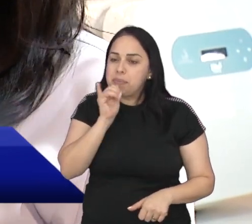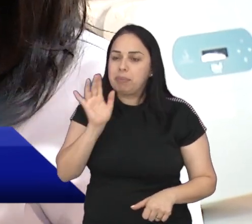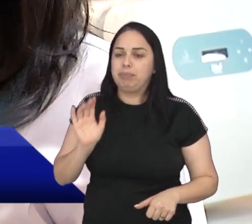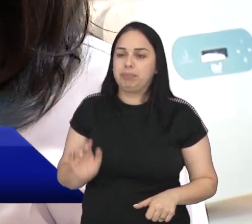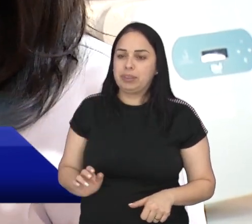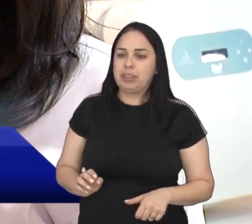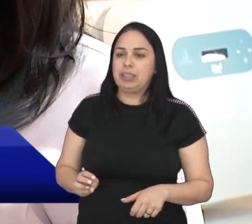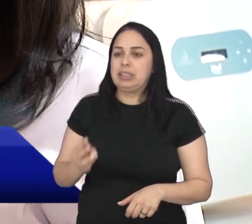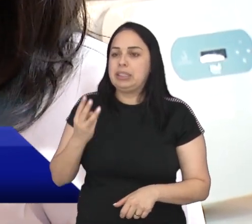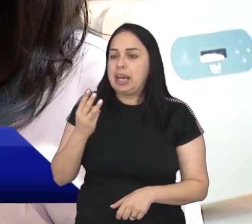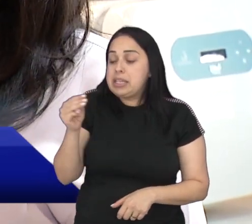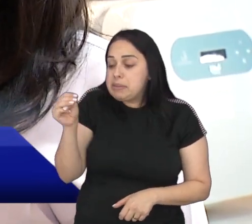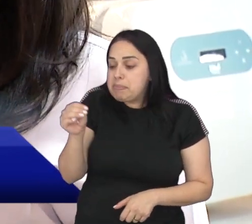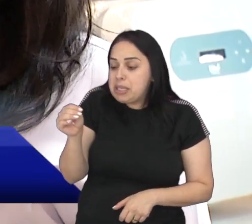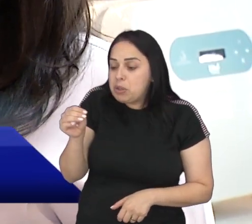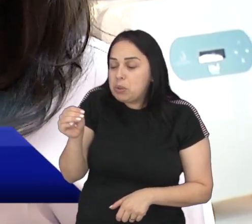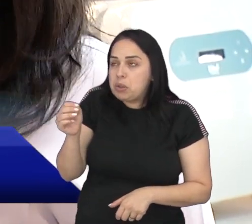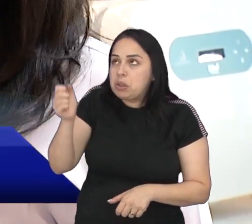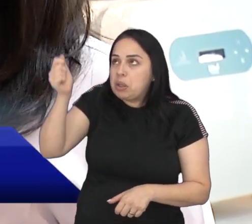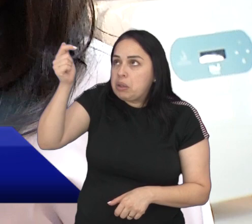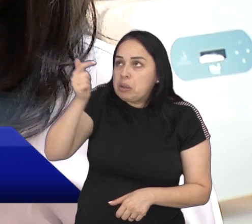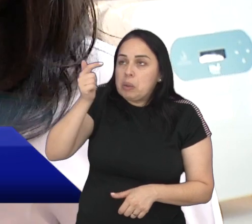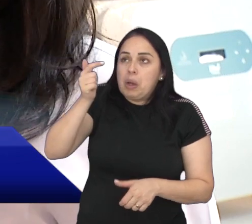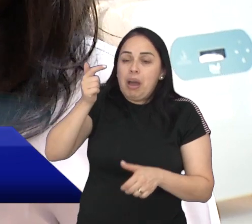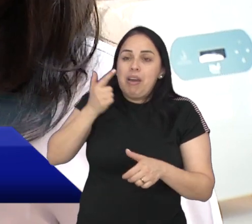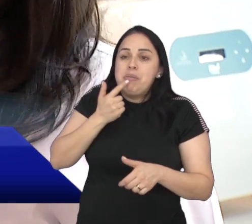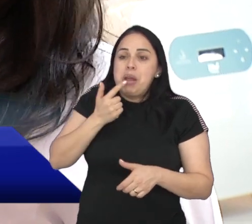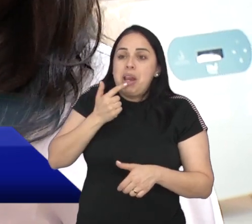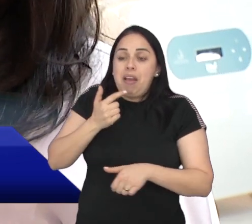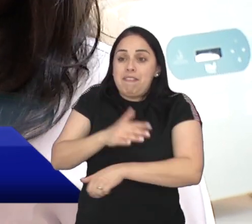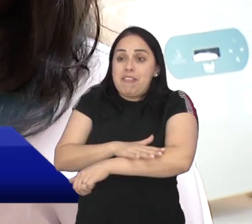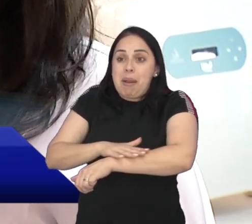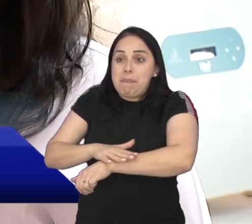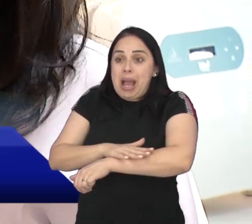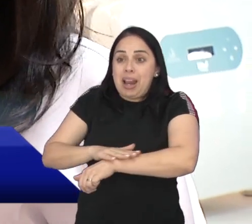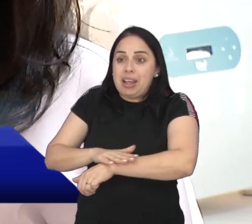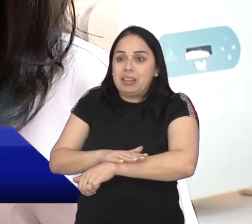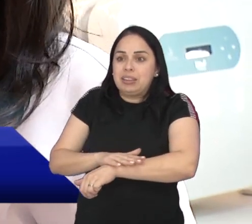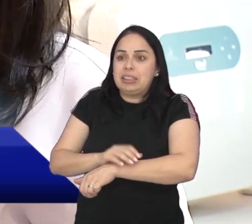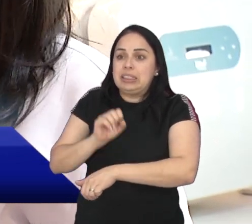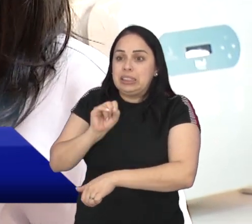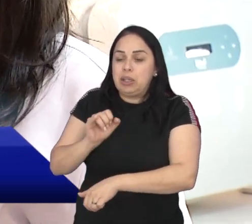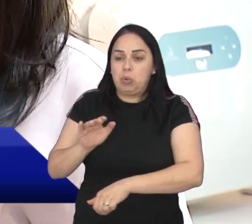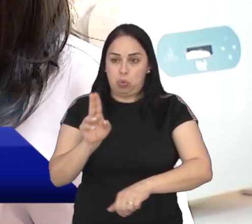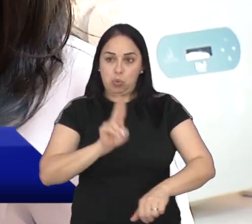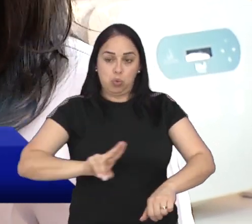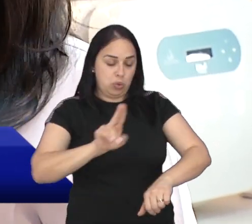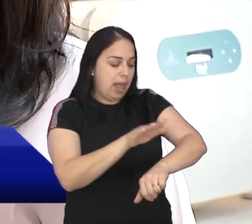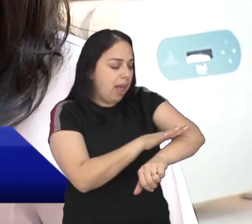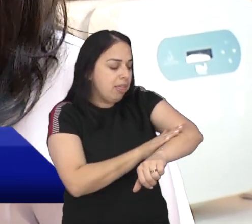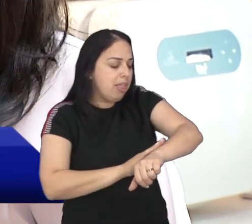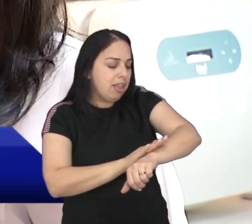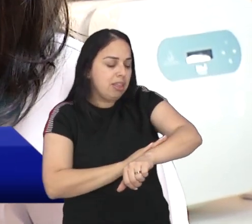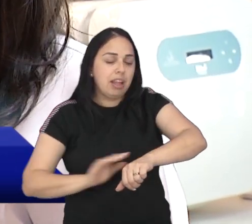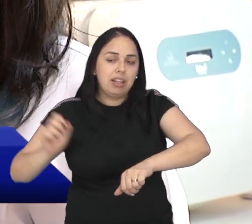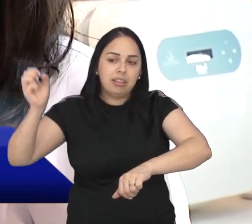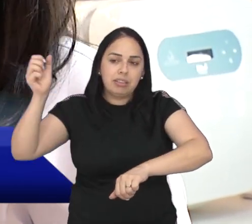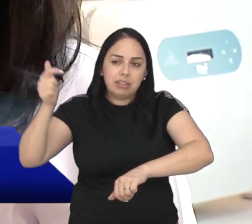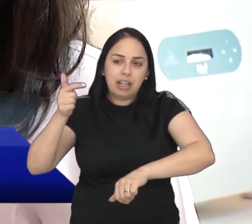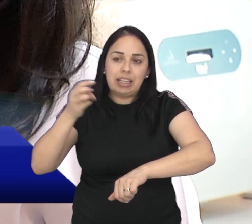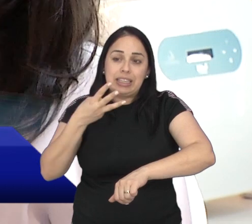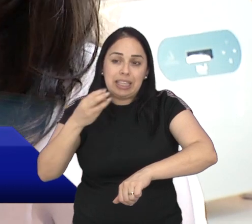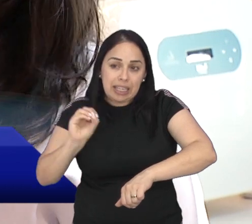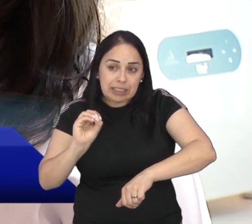você se expõe ao sol por 3 minutos, sua pele já fica vermelha sem protetor solar. Se você usar um